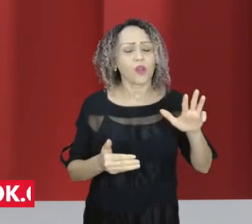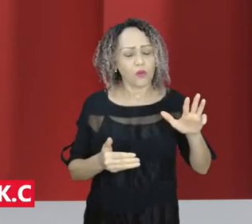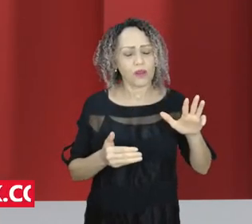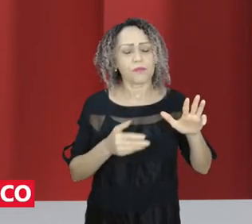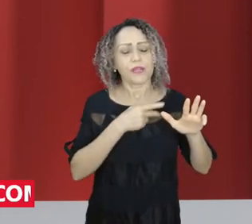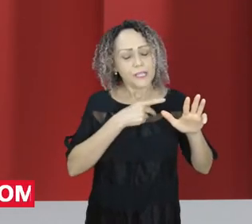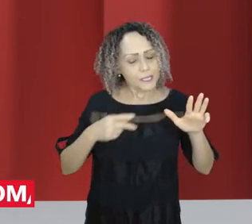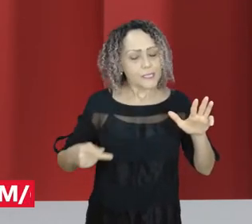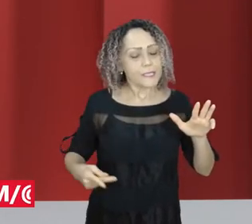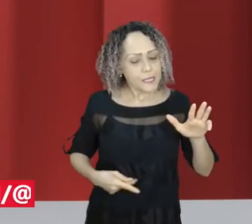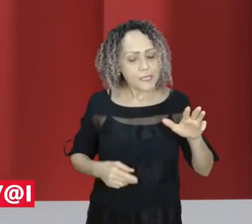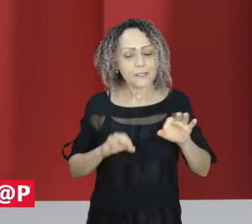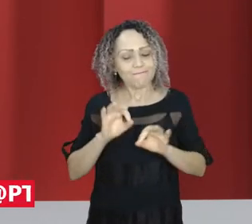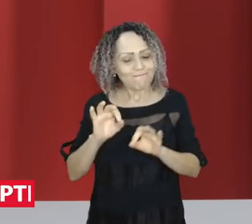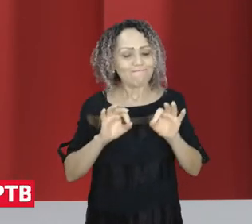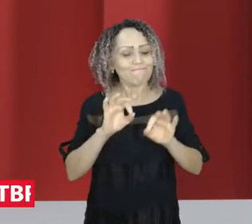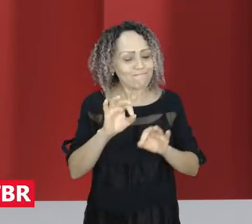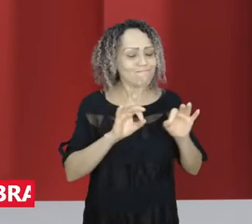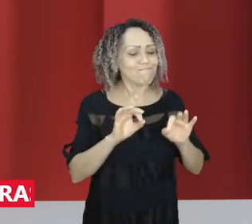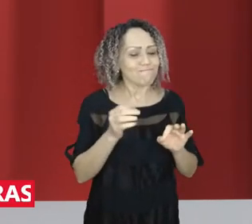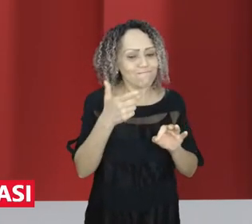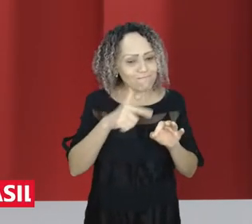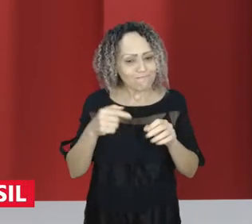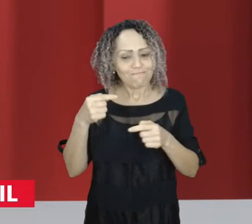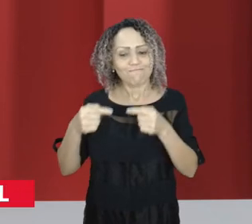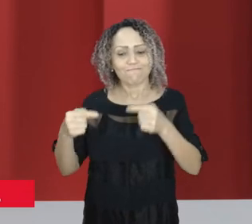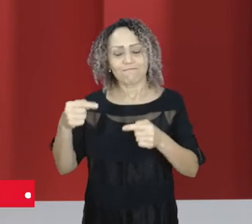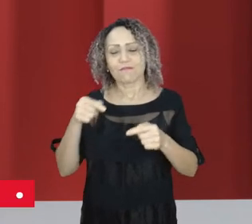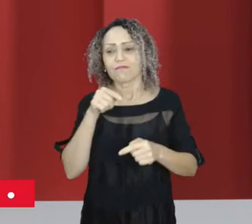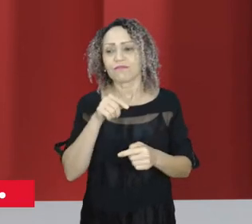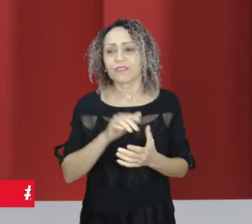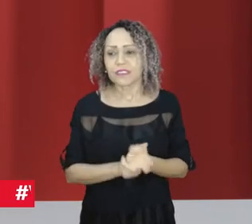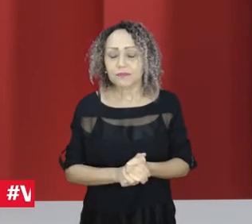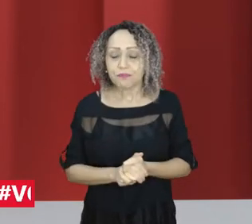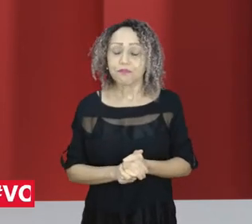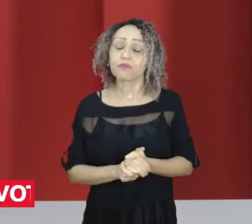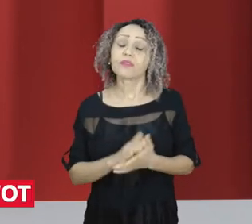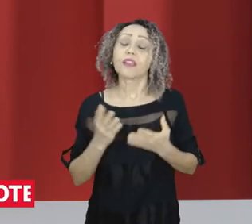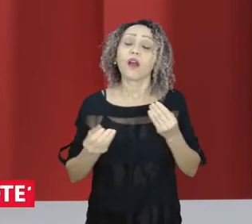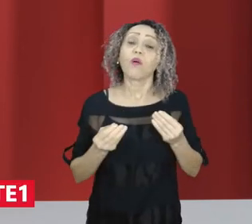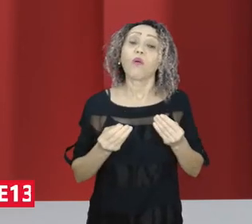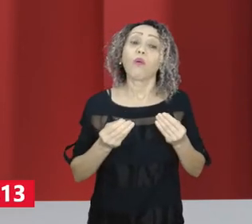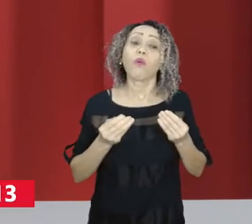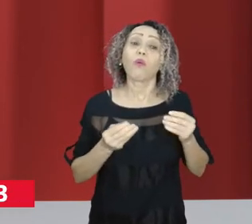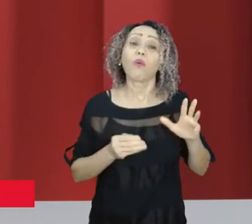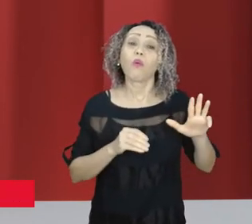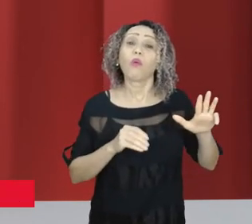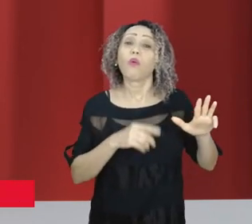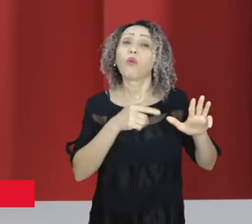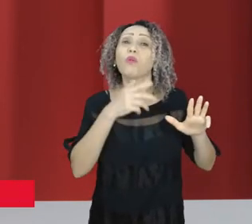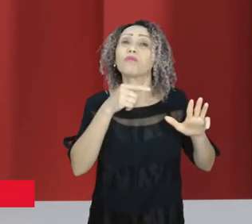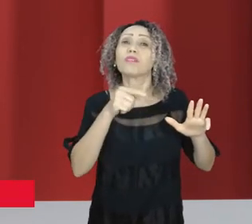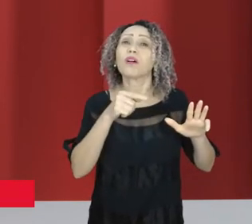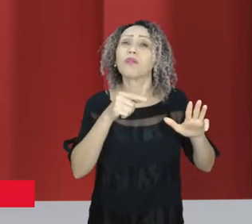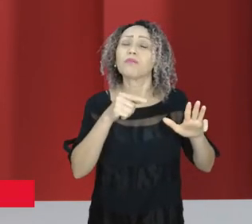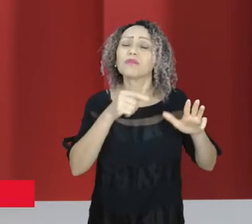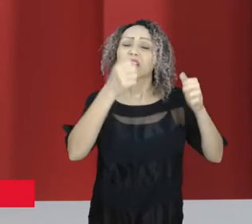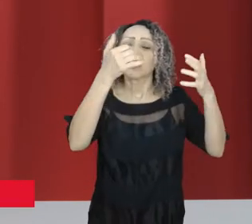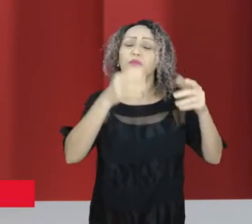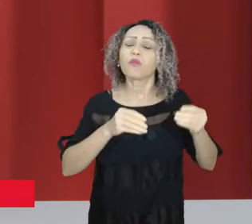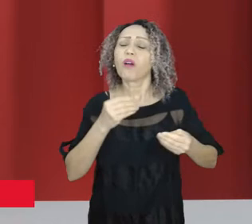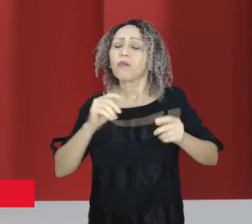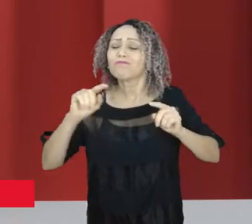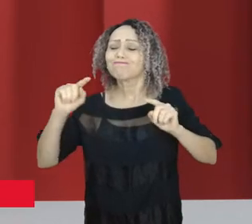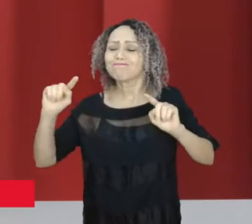vocês que a gente resgatou um vídeo do presidente Lula comentando quais foram os desafios para implantar o maior e mais